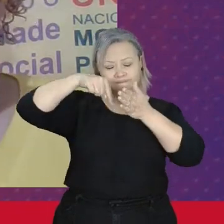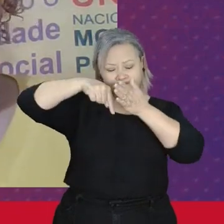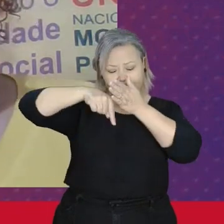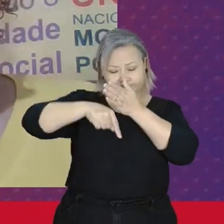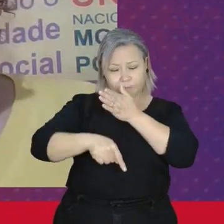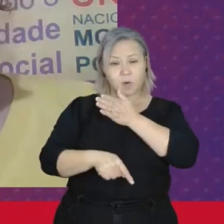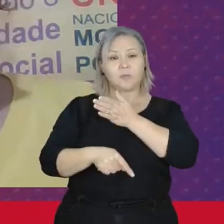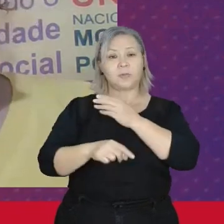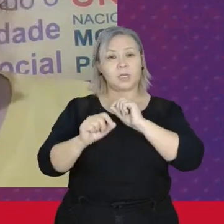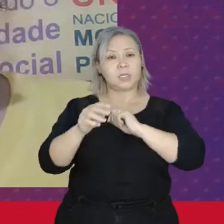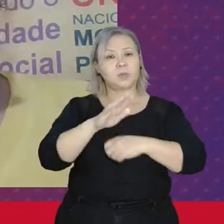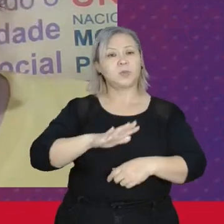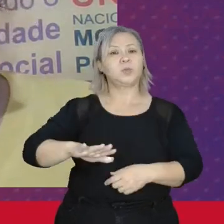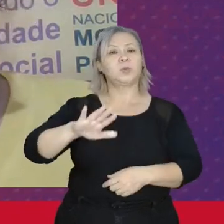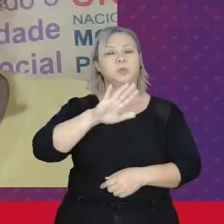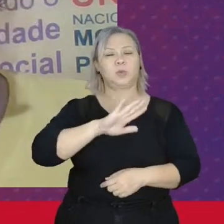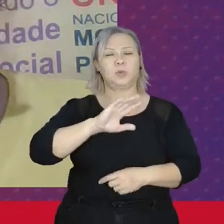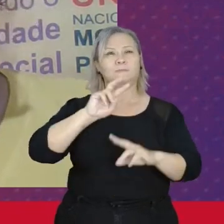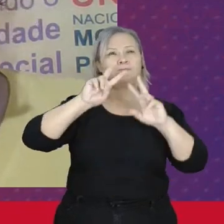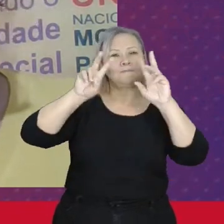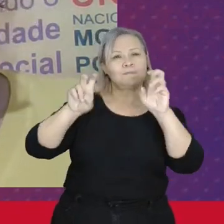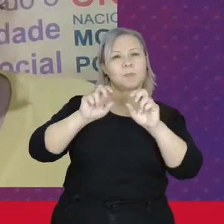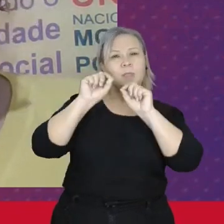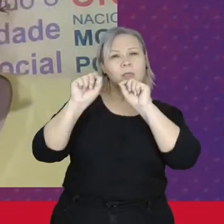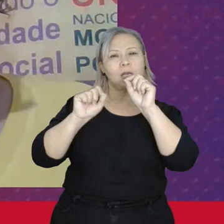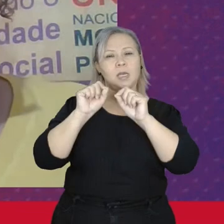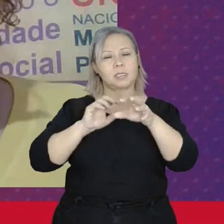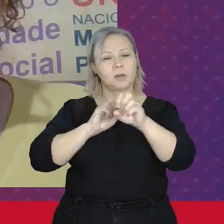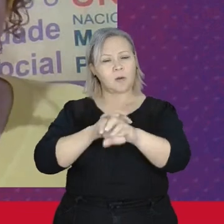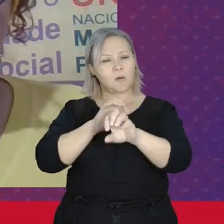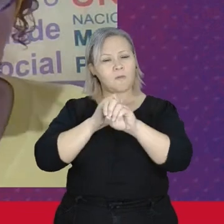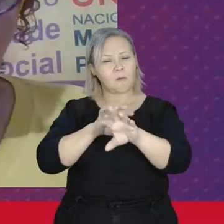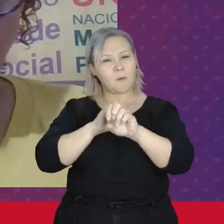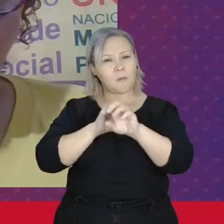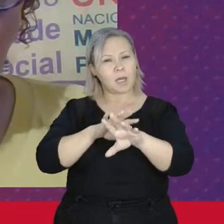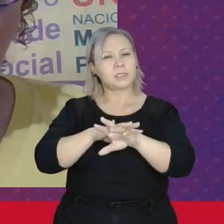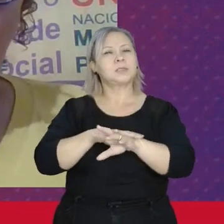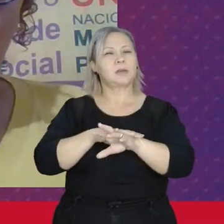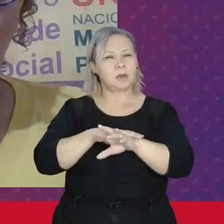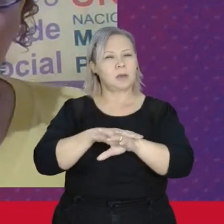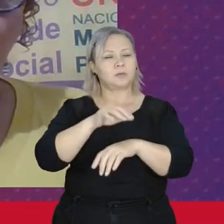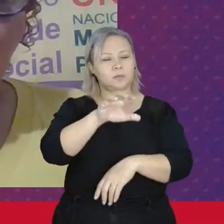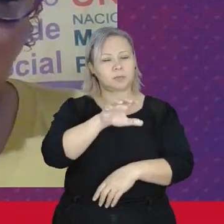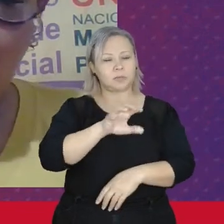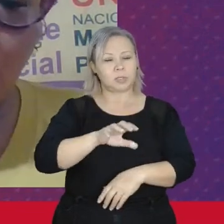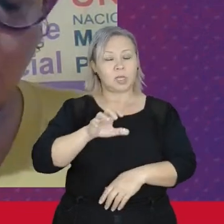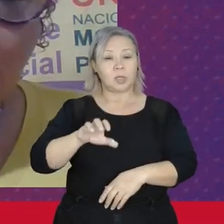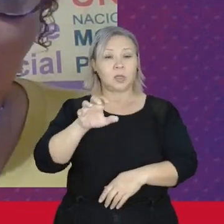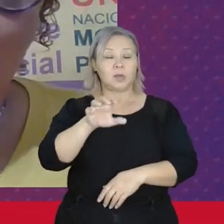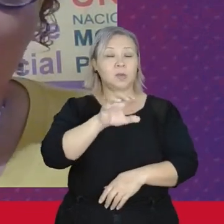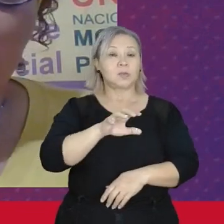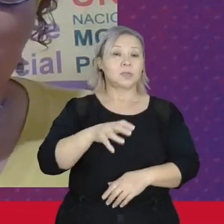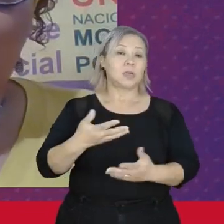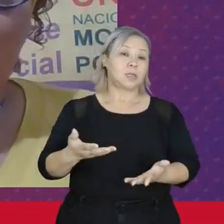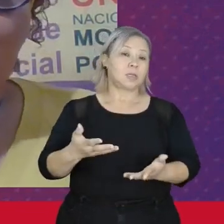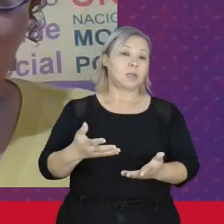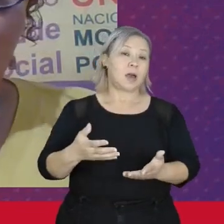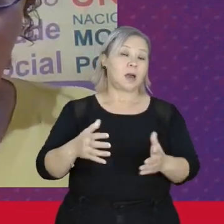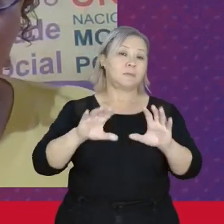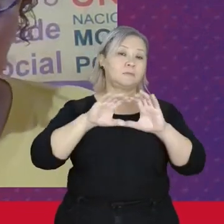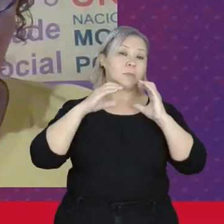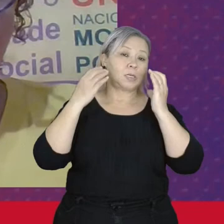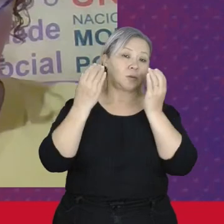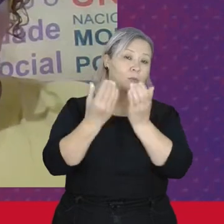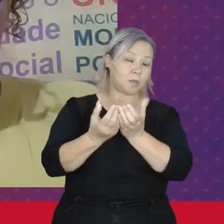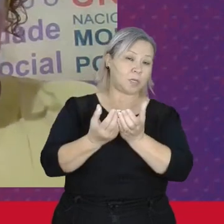aprofundando toda a questão da formação diretamente nos territórios, né? Nas